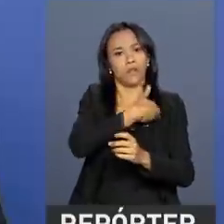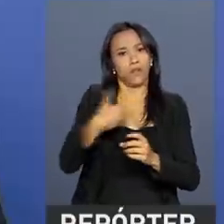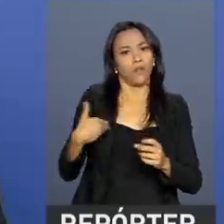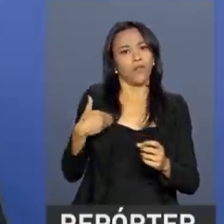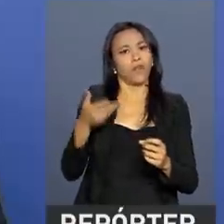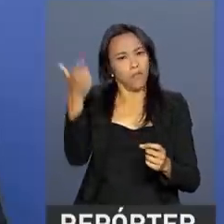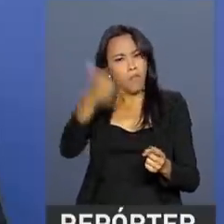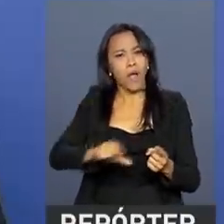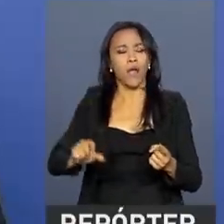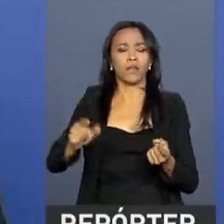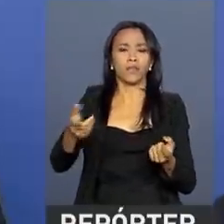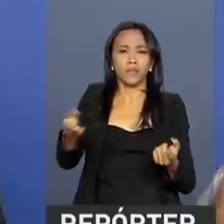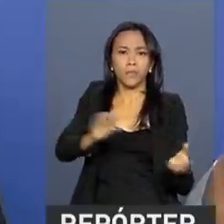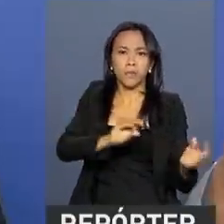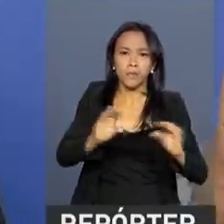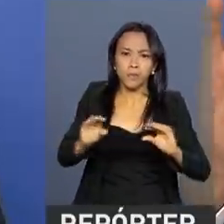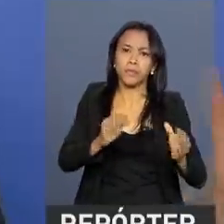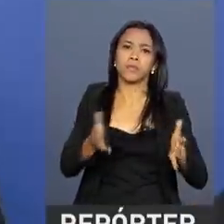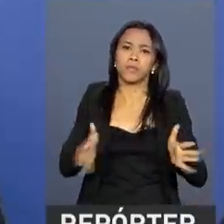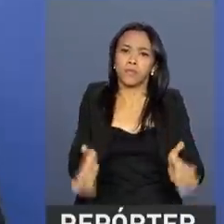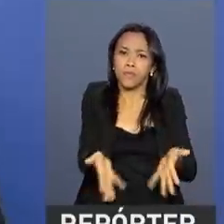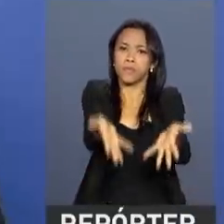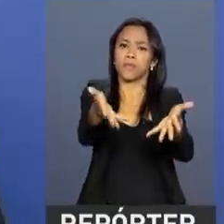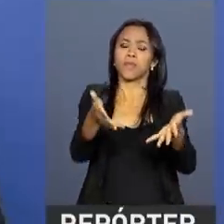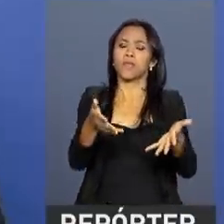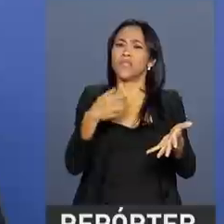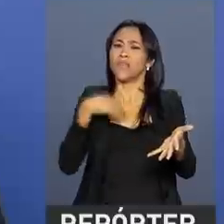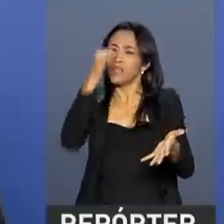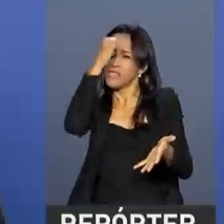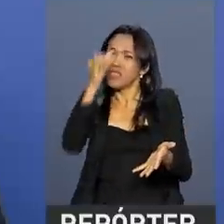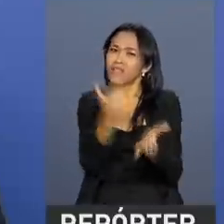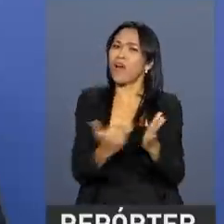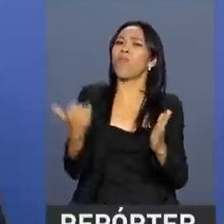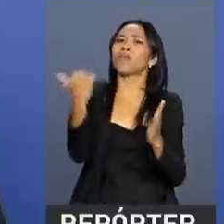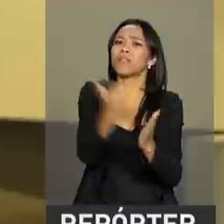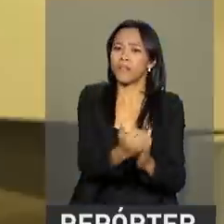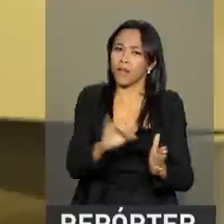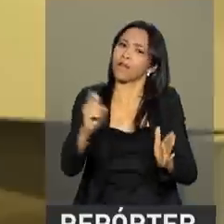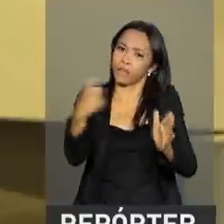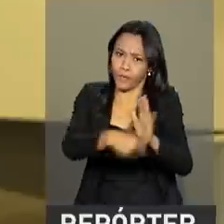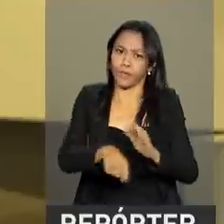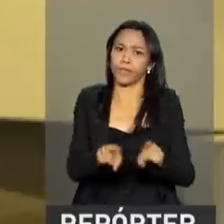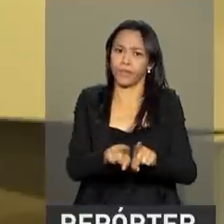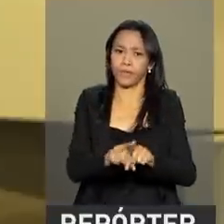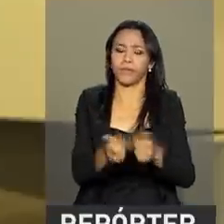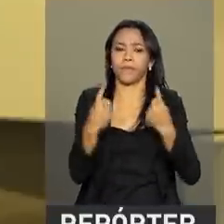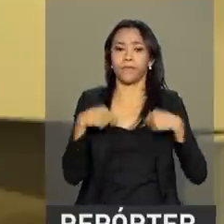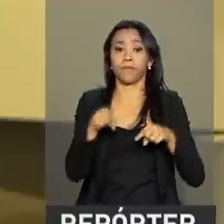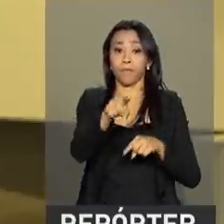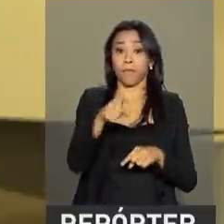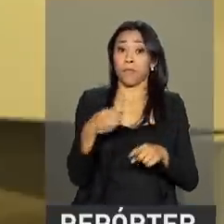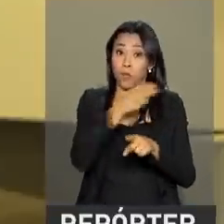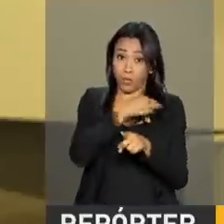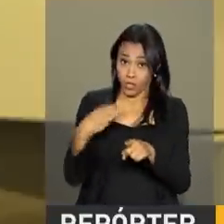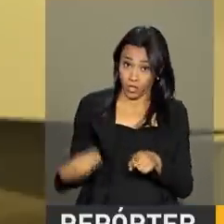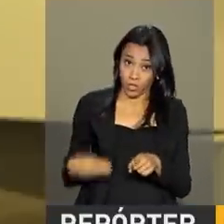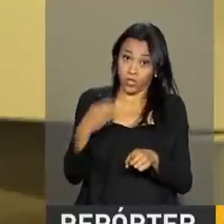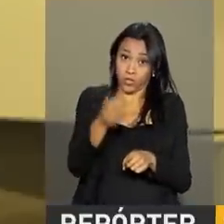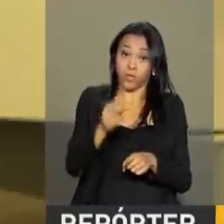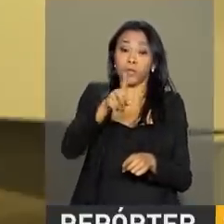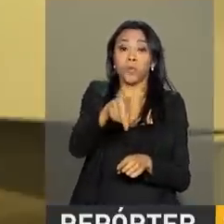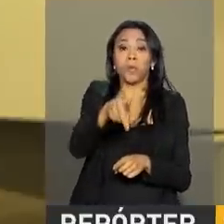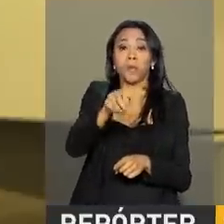investimentos ea tetra e evitando se ao método de tributos novidade do evento para o ministro da casa civil eliseu padilha